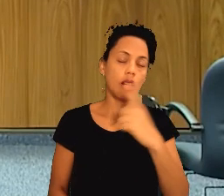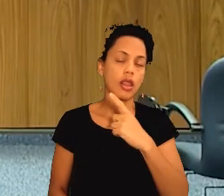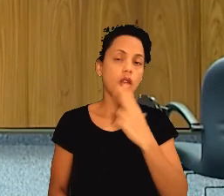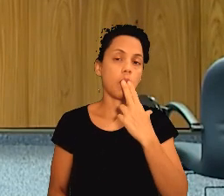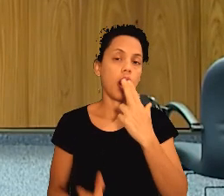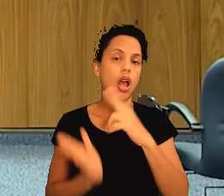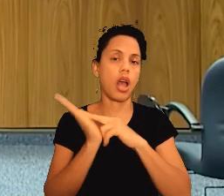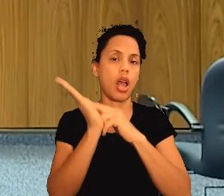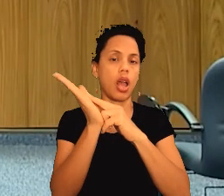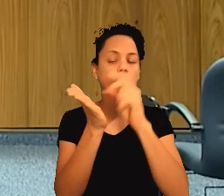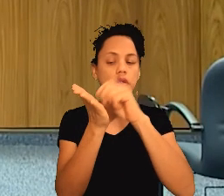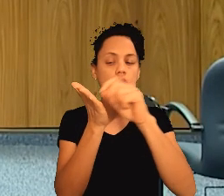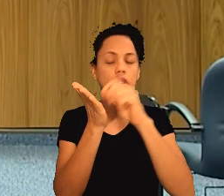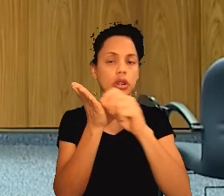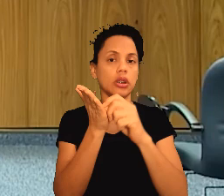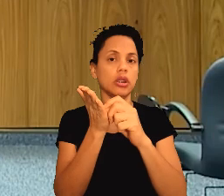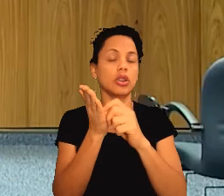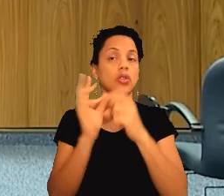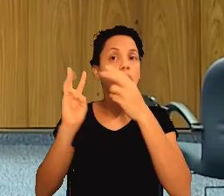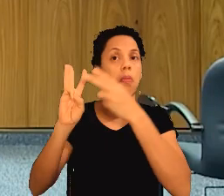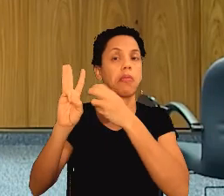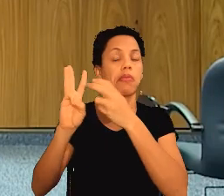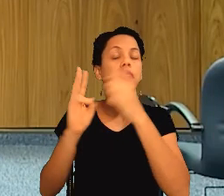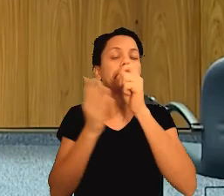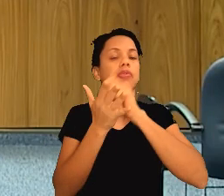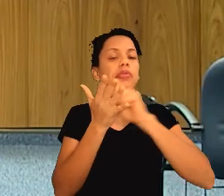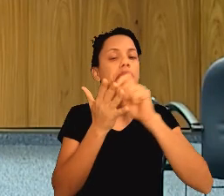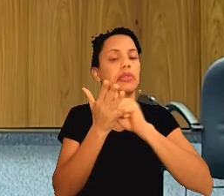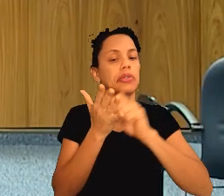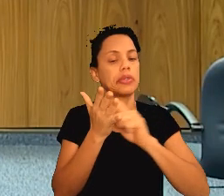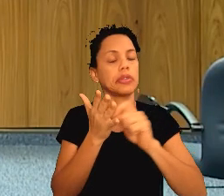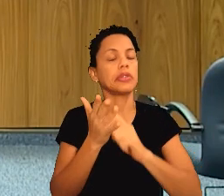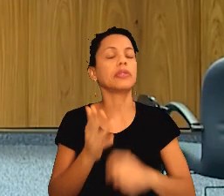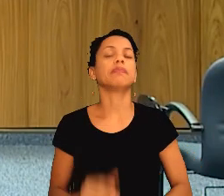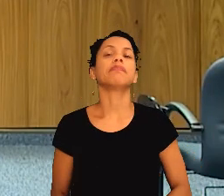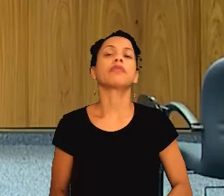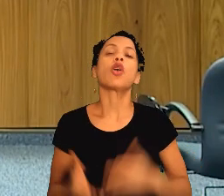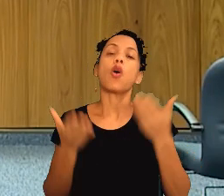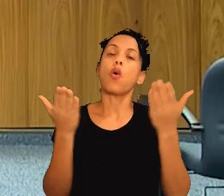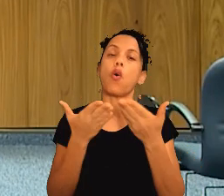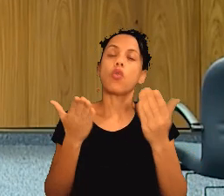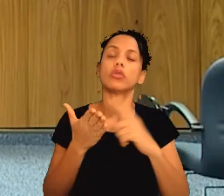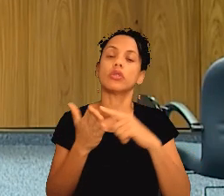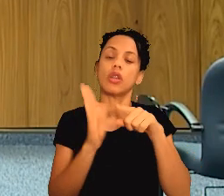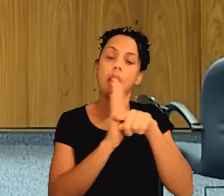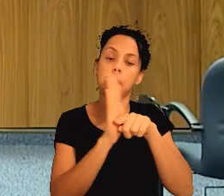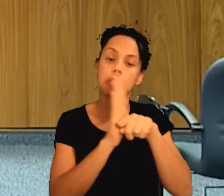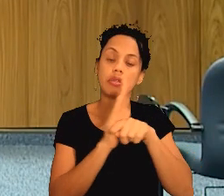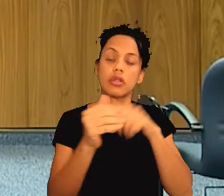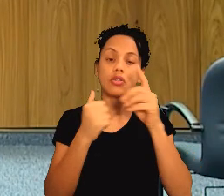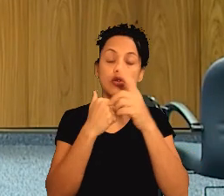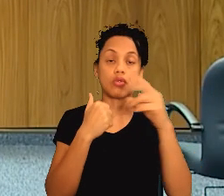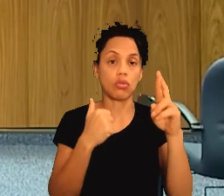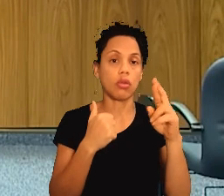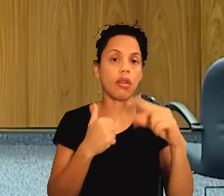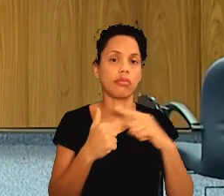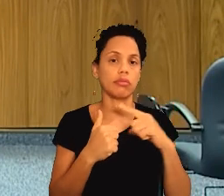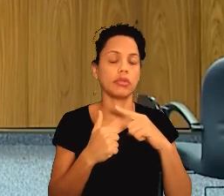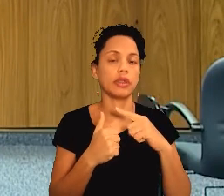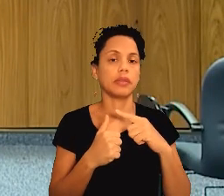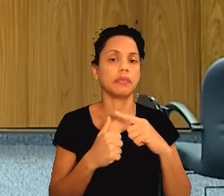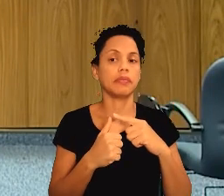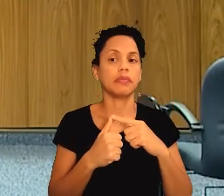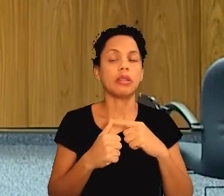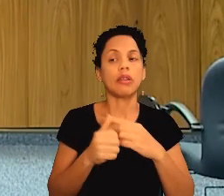carta escrita pelo povo indígena Guarani Kaiowá, povo com que eu desenvolvo atualmente minha pesquisa de doutorado, em